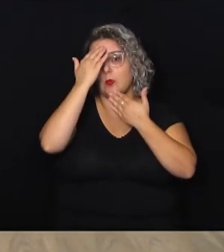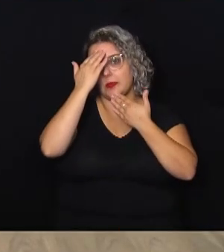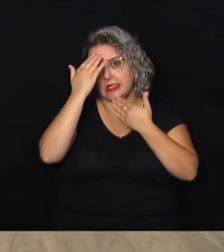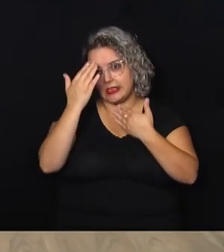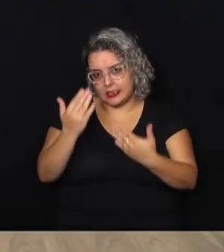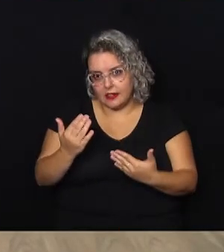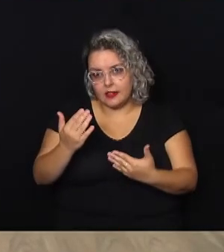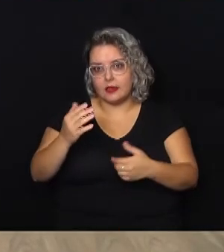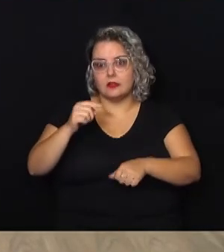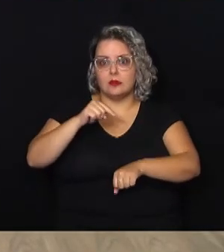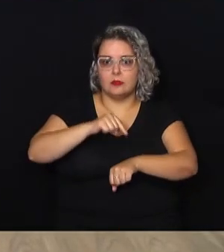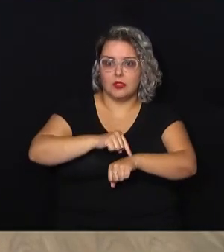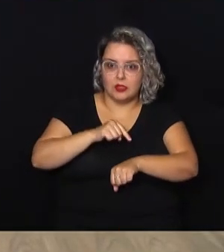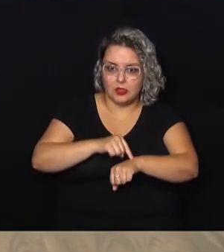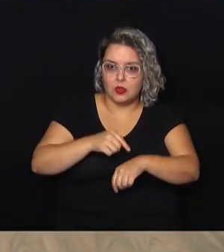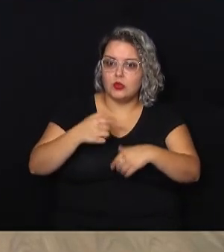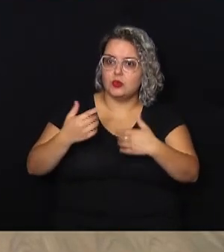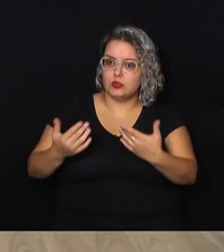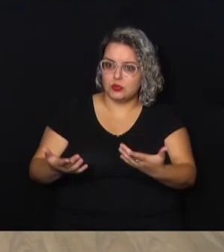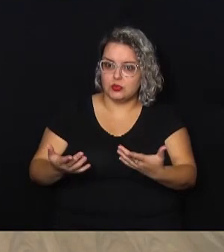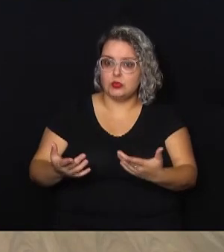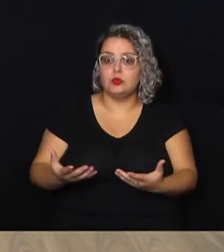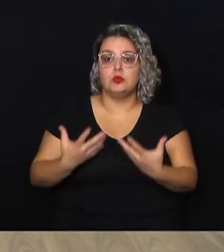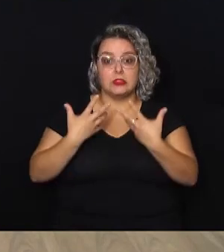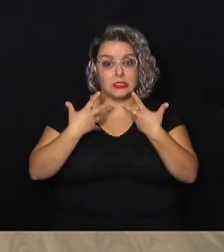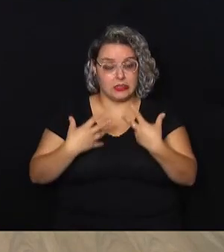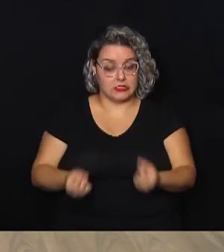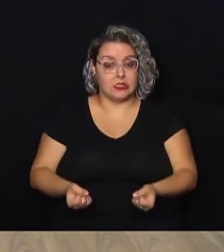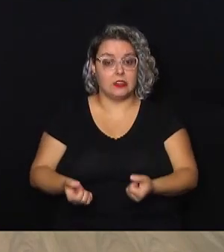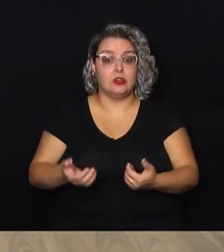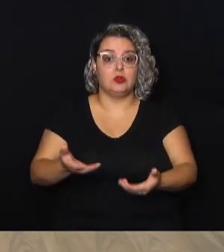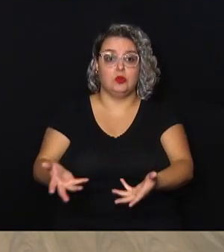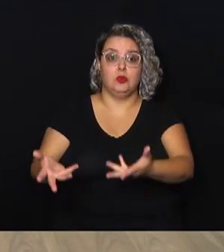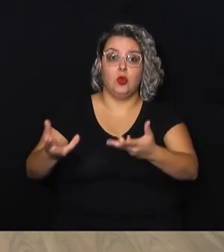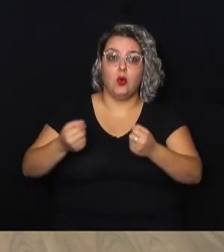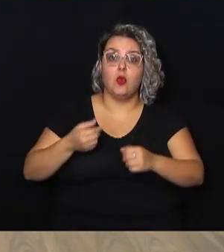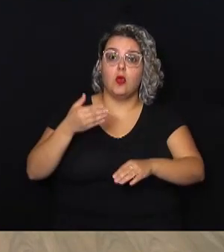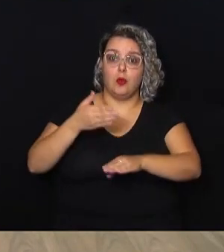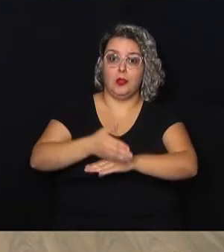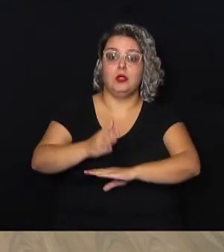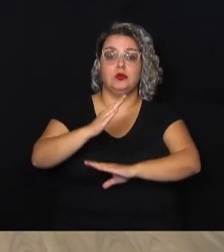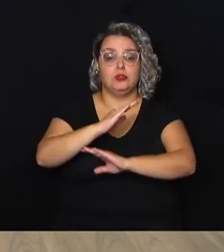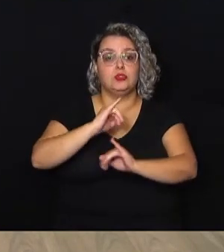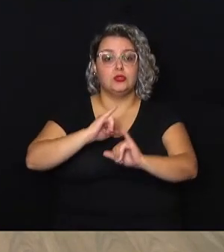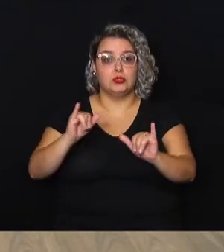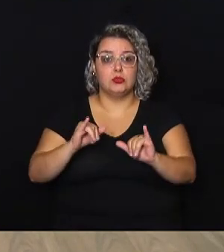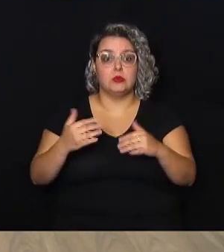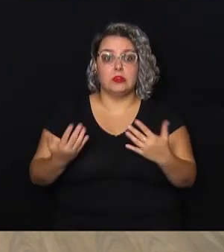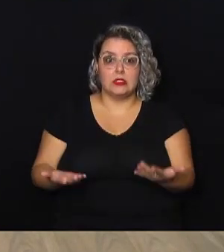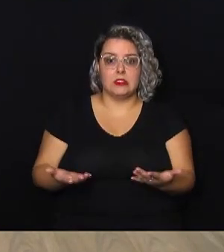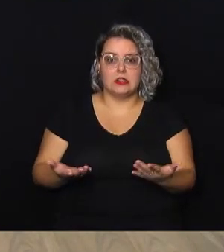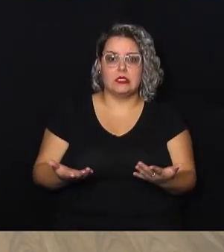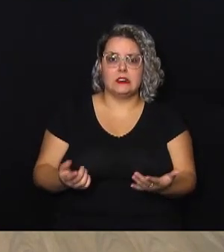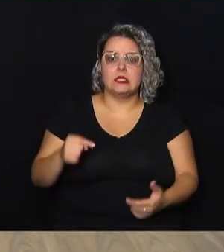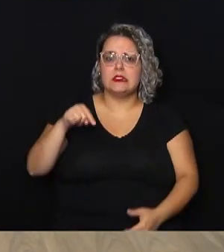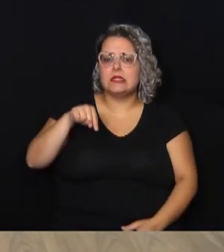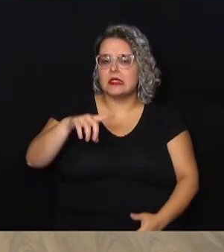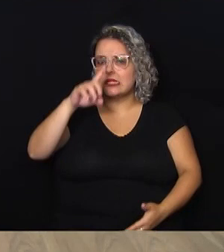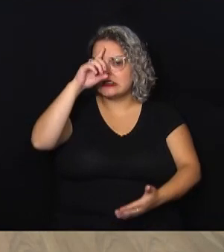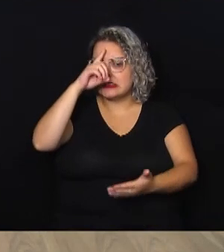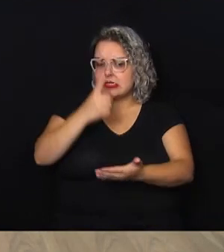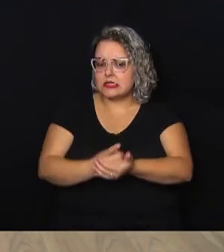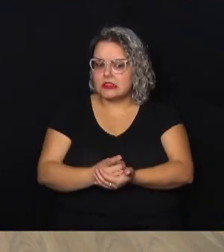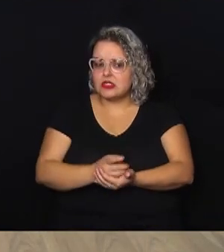pela disponibilidade do seu tempo, por ter aceito o convite para participar aqui do Câmara Notícia. E essa decisão já